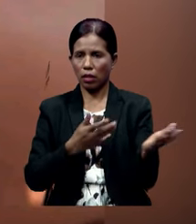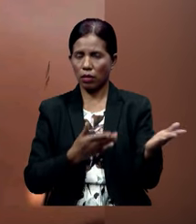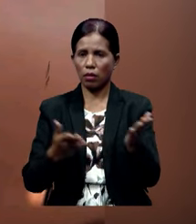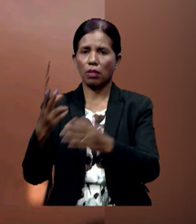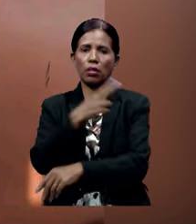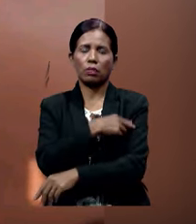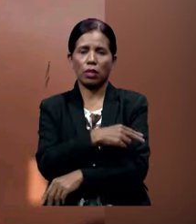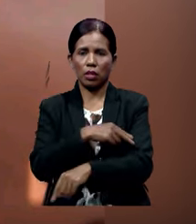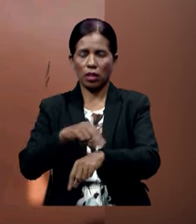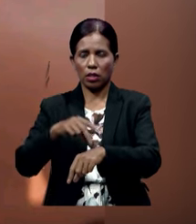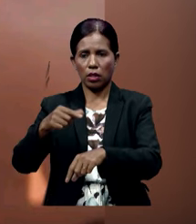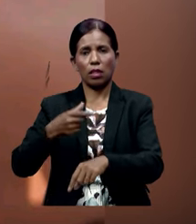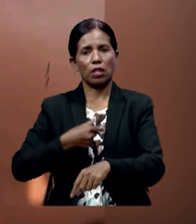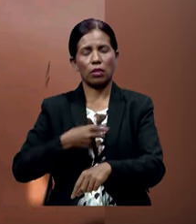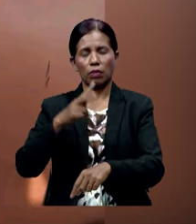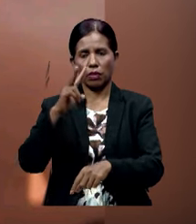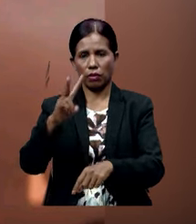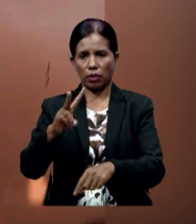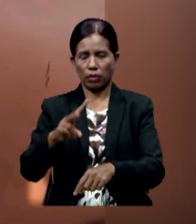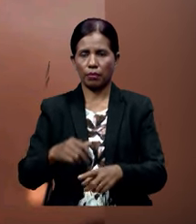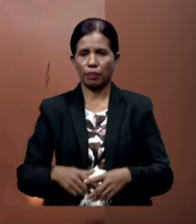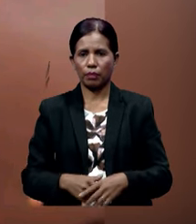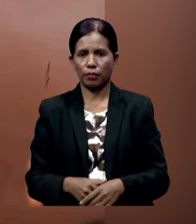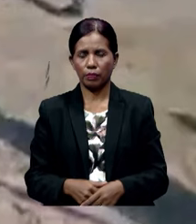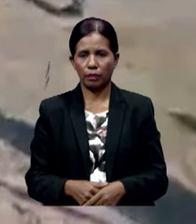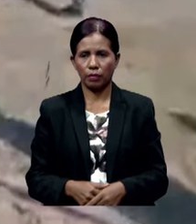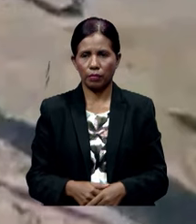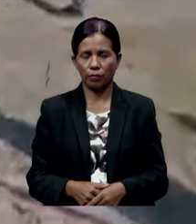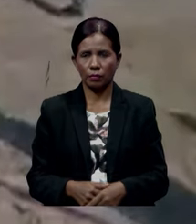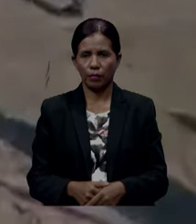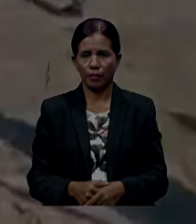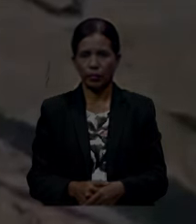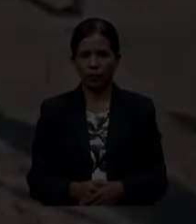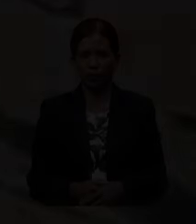Hospital Nacional Guido Valadares, o de halo tratamento. João Carlos Tomás Soares, GMN.